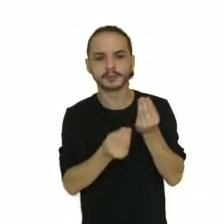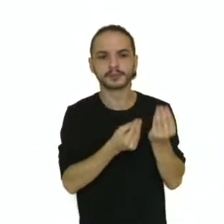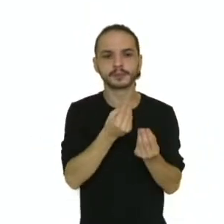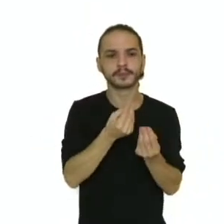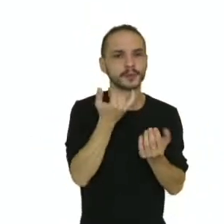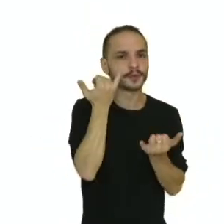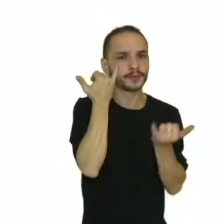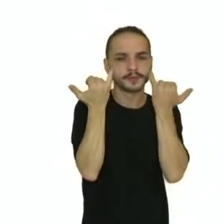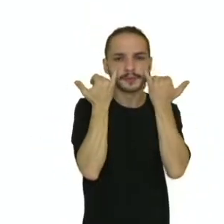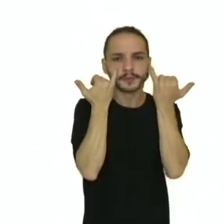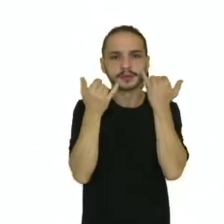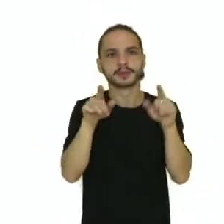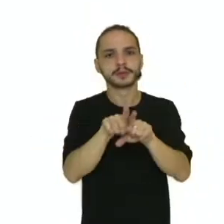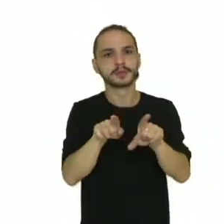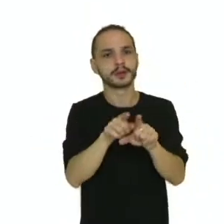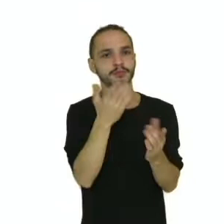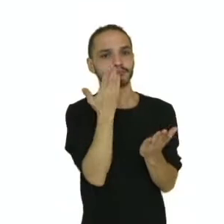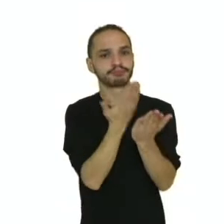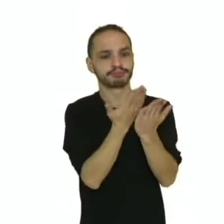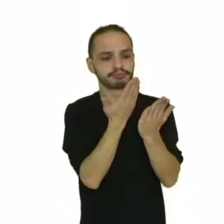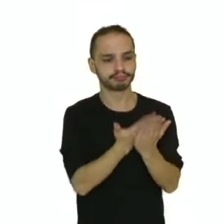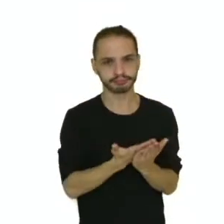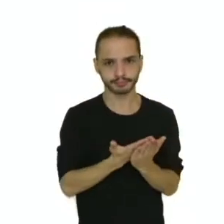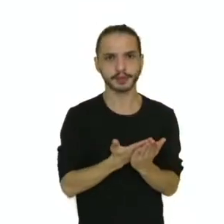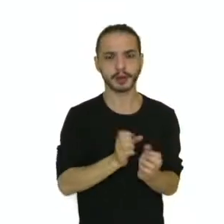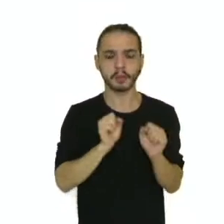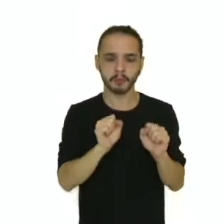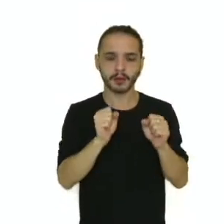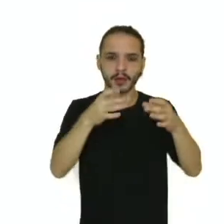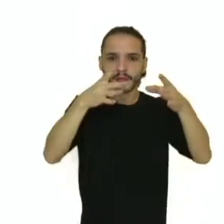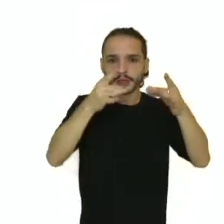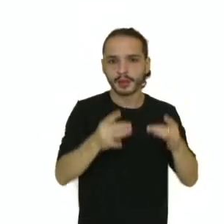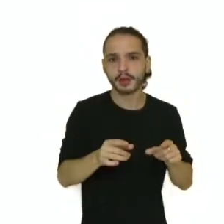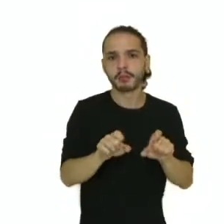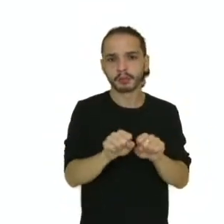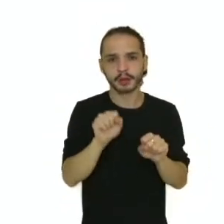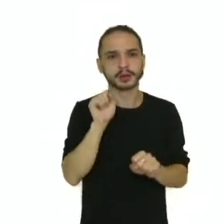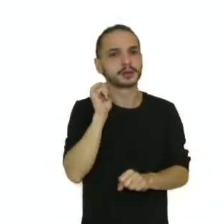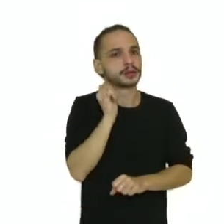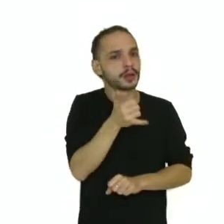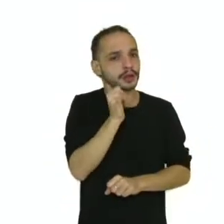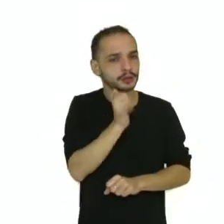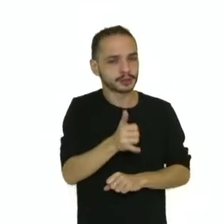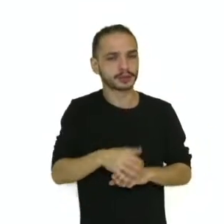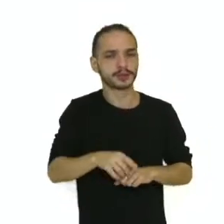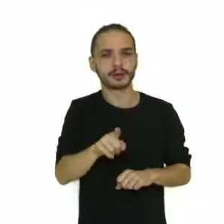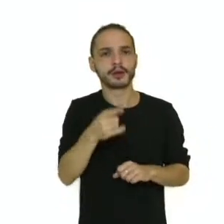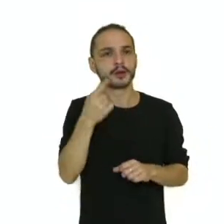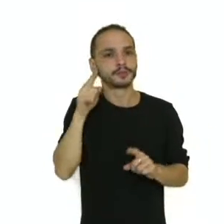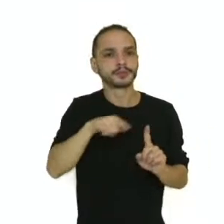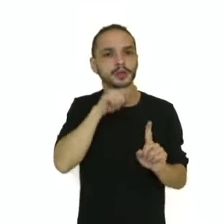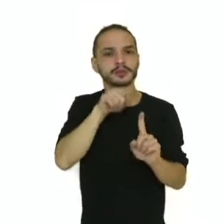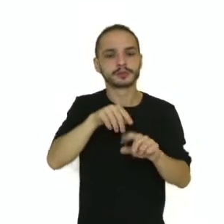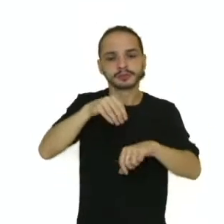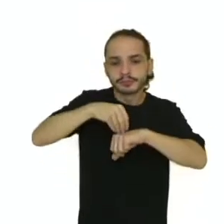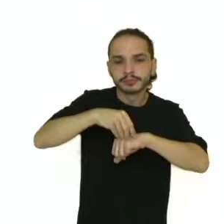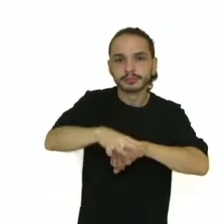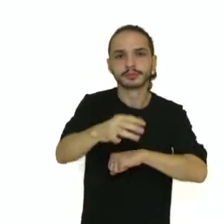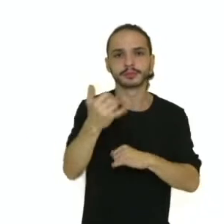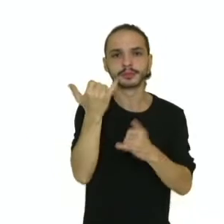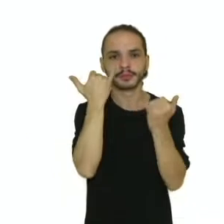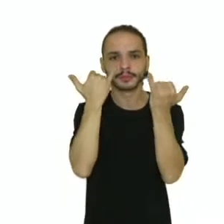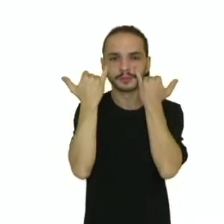A reportagem pode conter descrição e narração. Tem o intuito de informar, ao mesmo tempo que